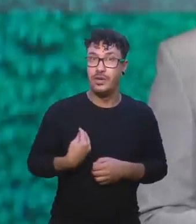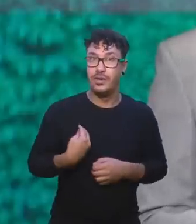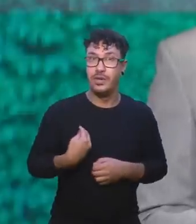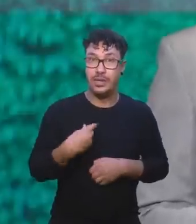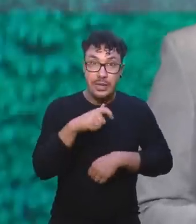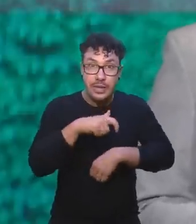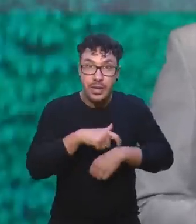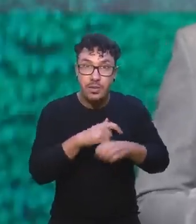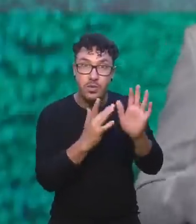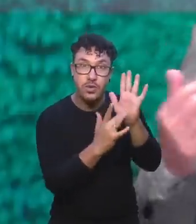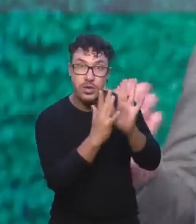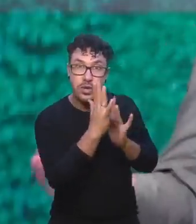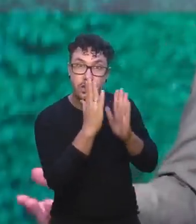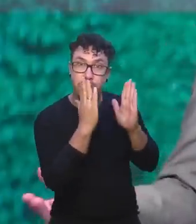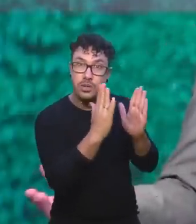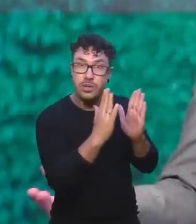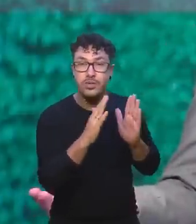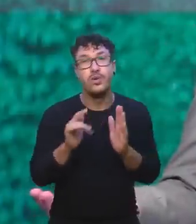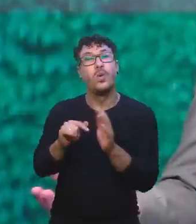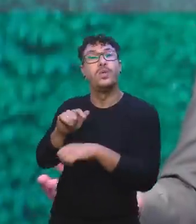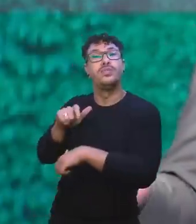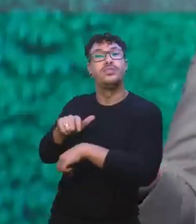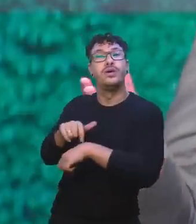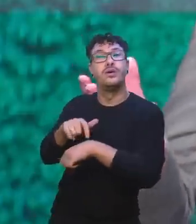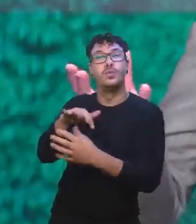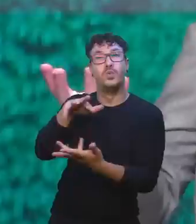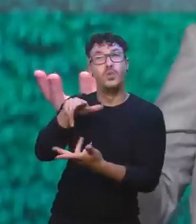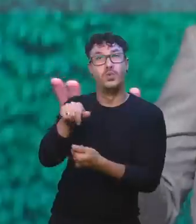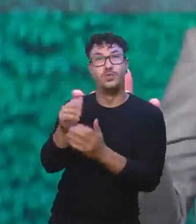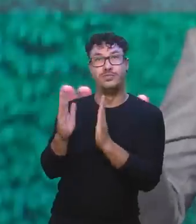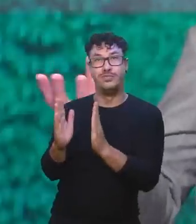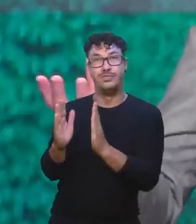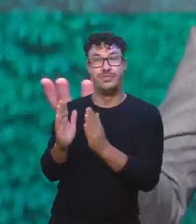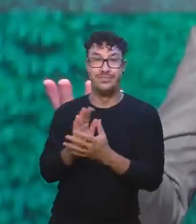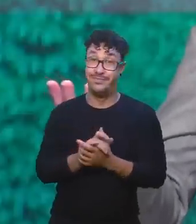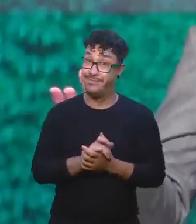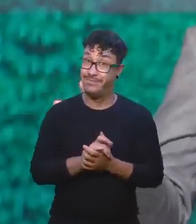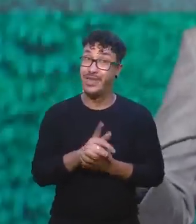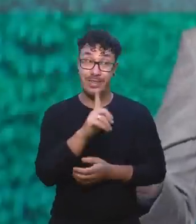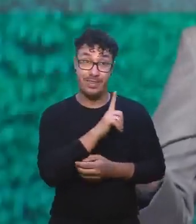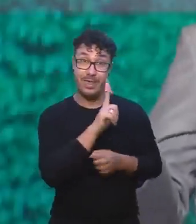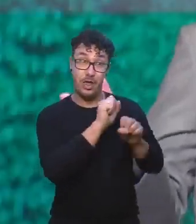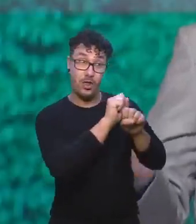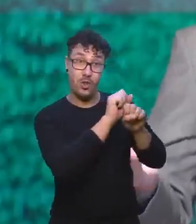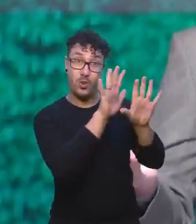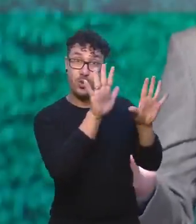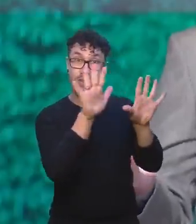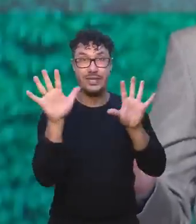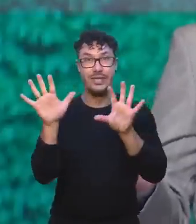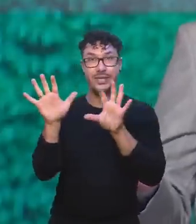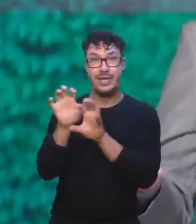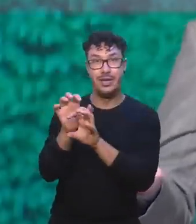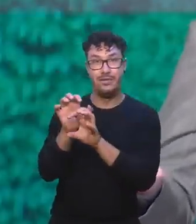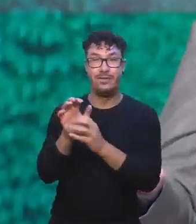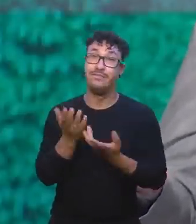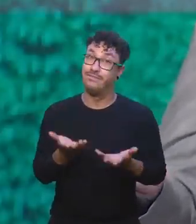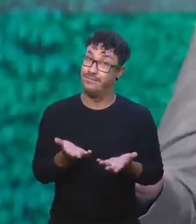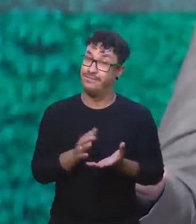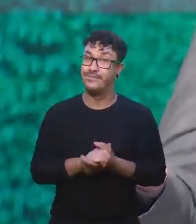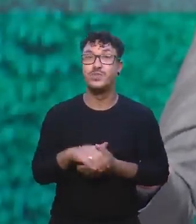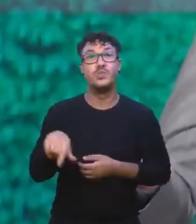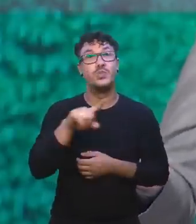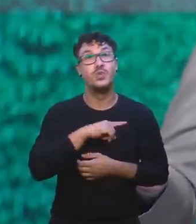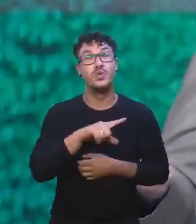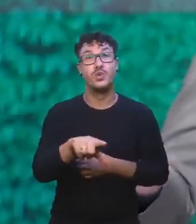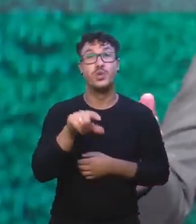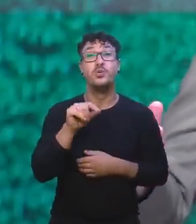Cristo ou o tempo do mundo? Ele coloca, então, a luz e a treva dentro dessa balança, o tempo de Deus